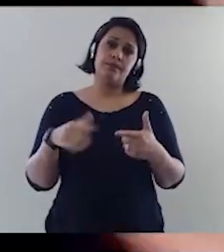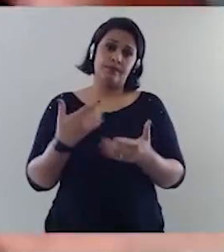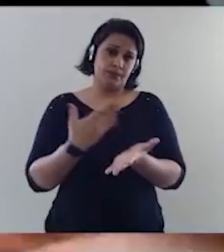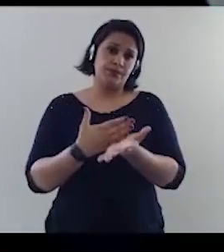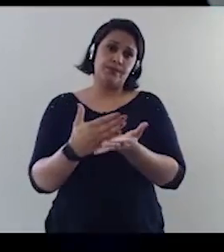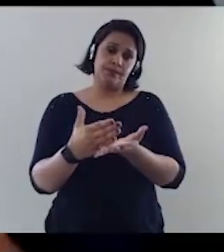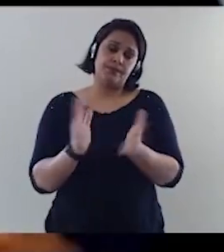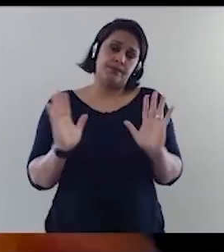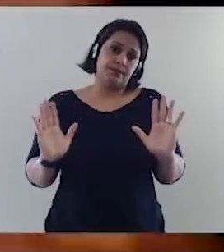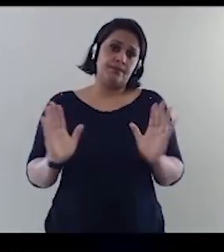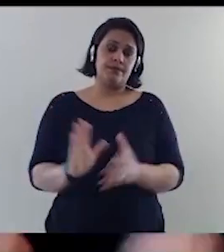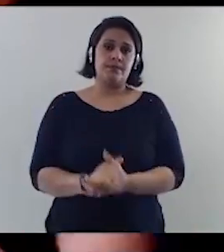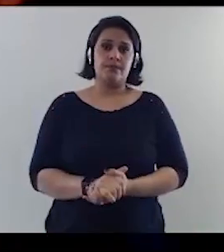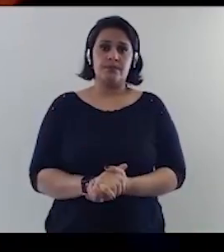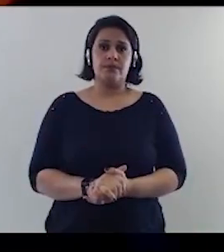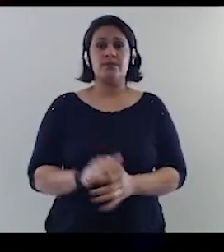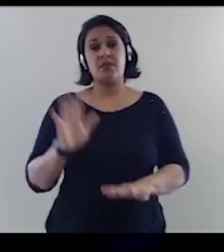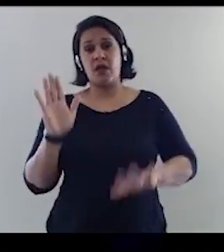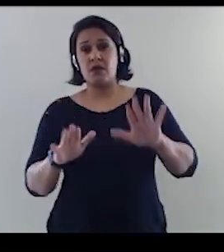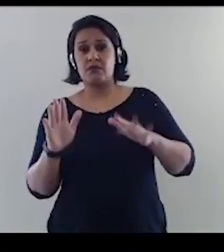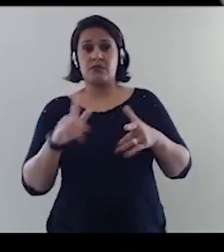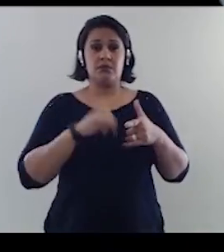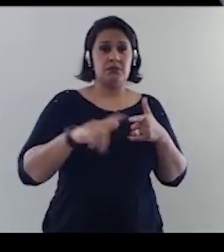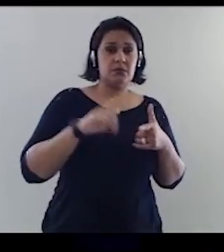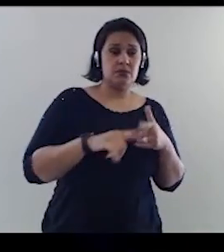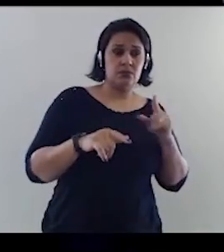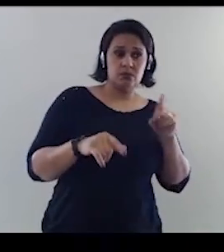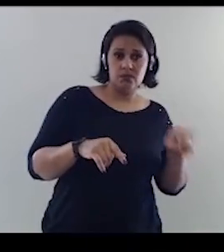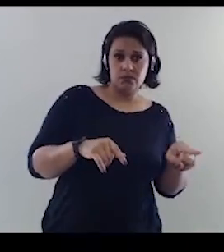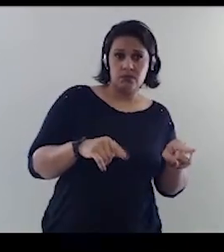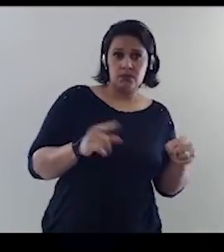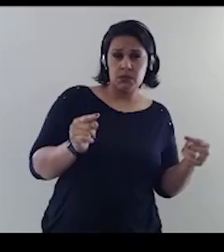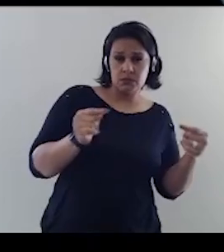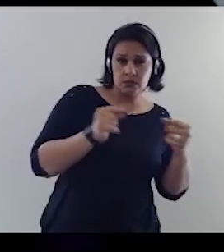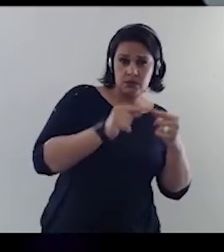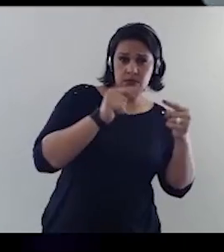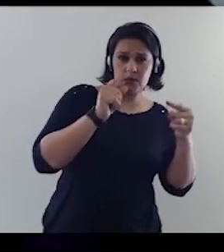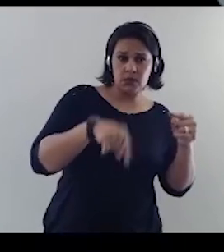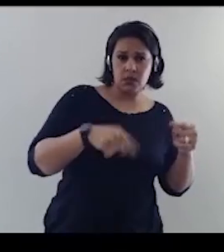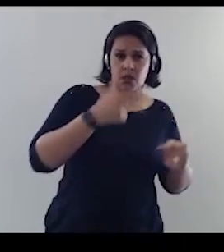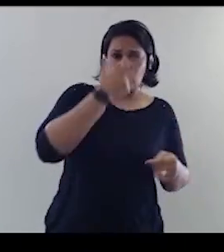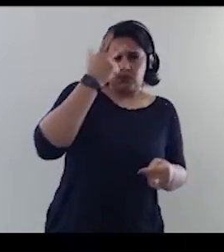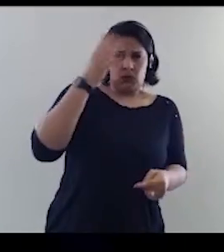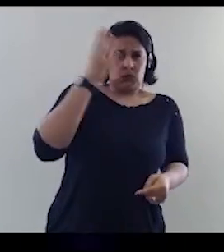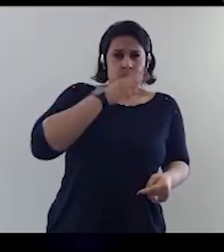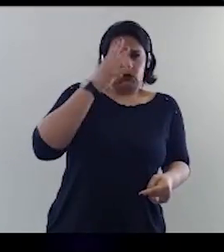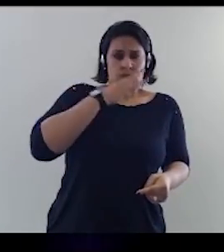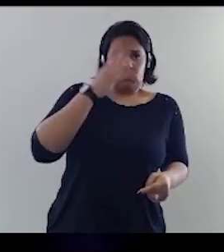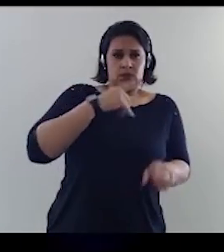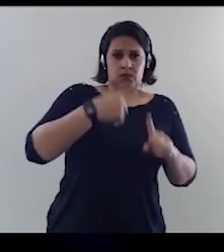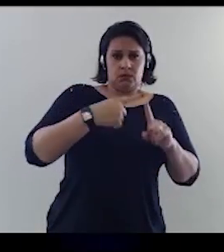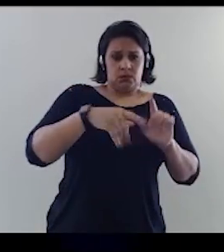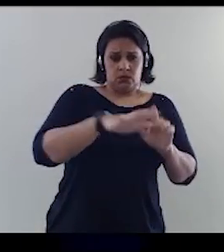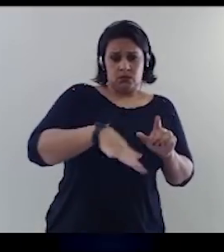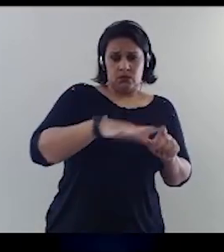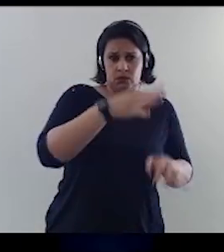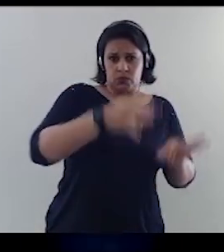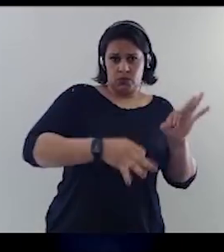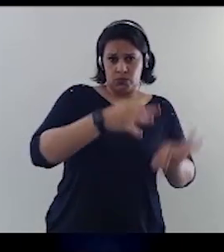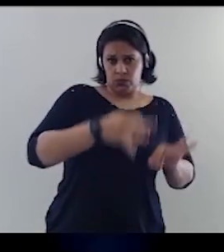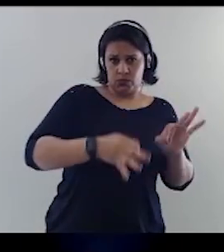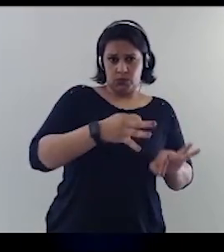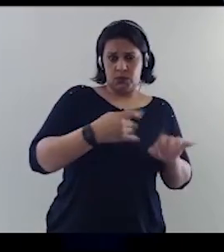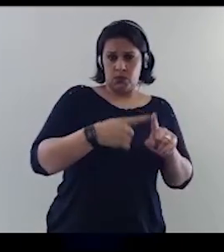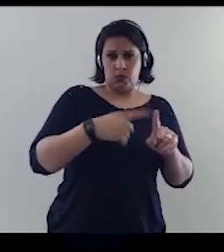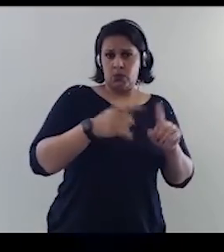são antitéticos. Tanto podem ser problemas relacionadas com uma obstinação da justiça constitucional em manter